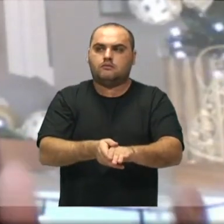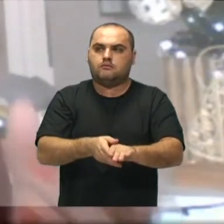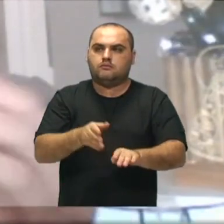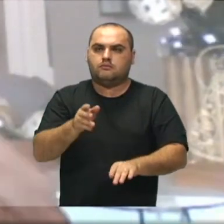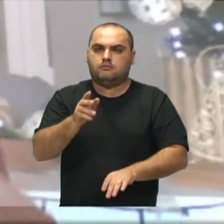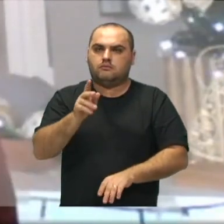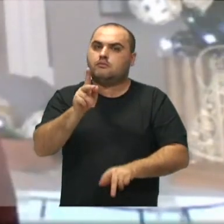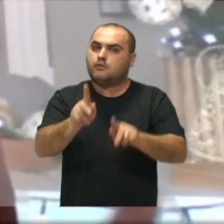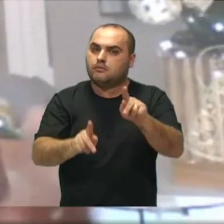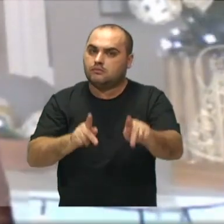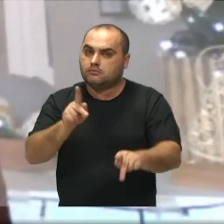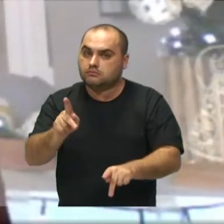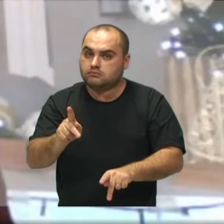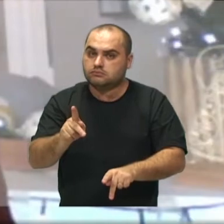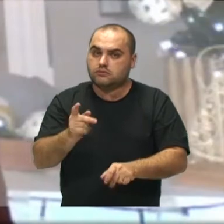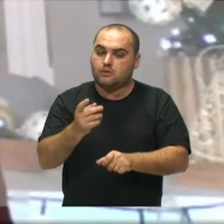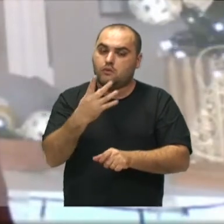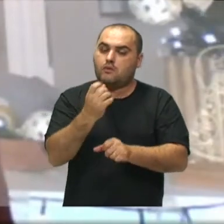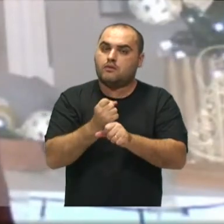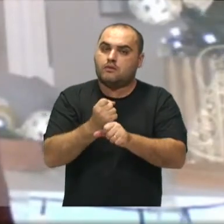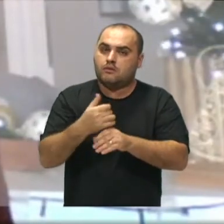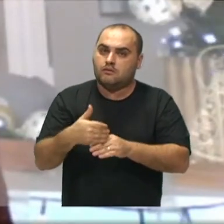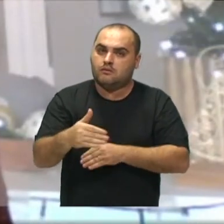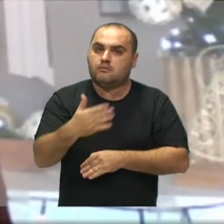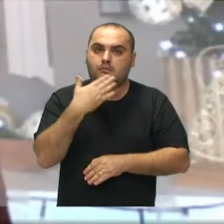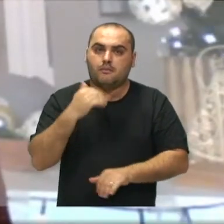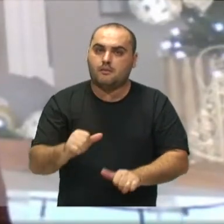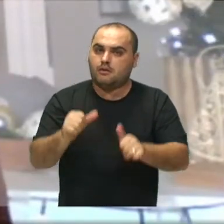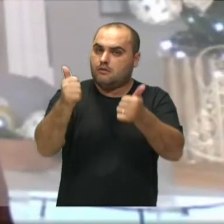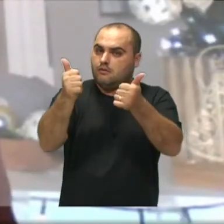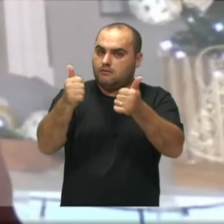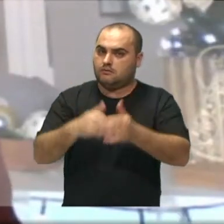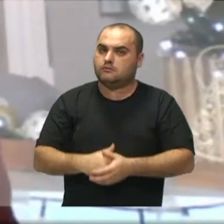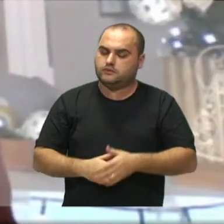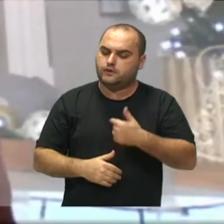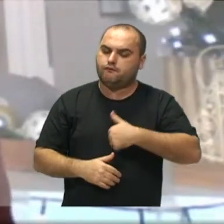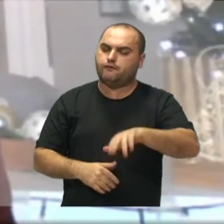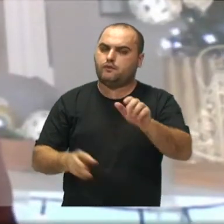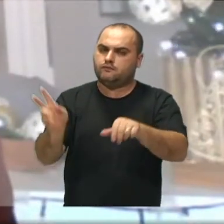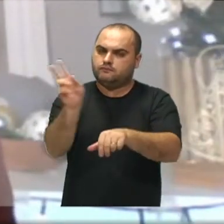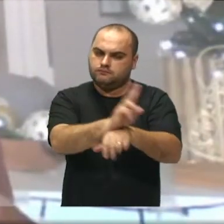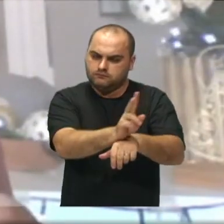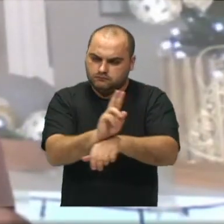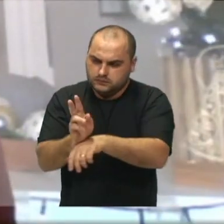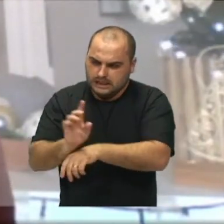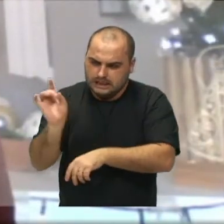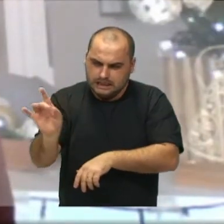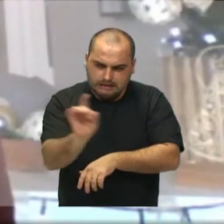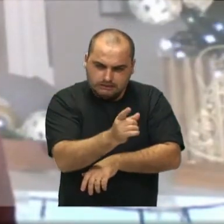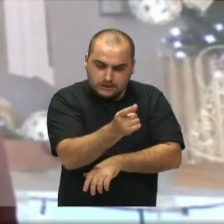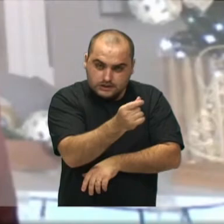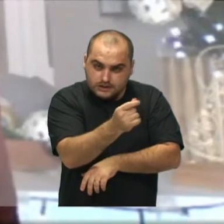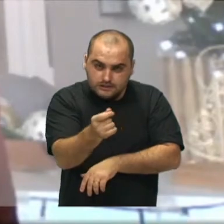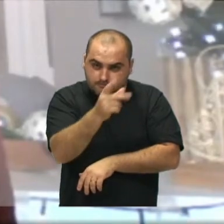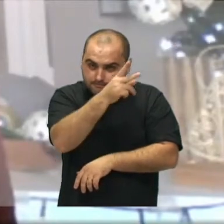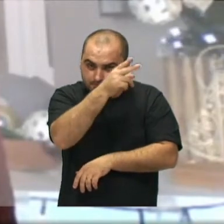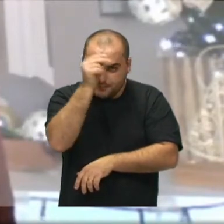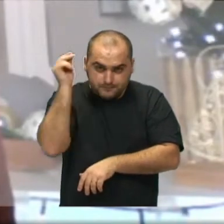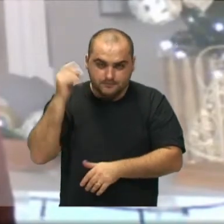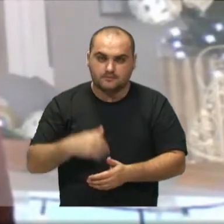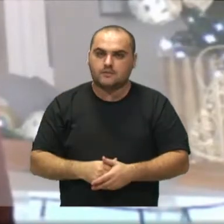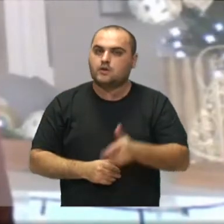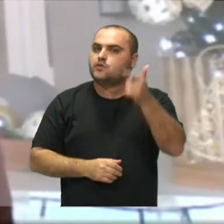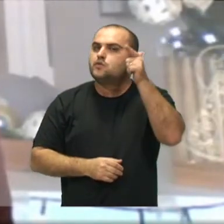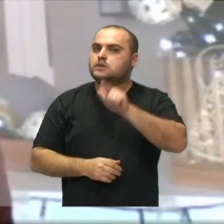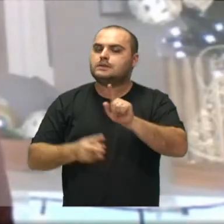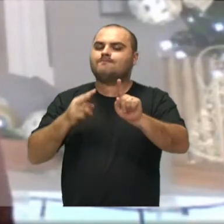antes, para que os próximos 4 anos sejam melhores para todos, e vou sim para fiscalizar cada centavo do dinheiro público e dar o